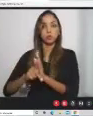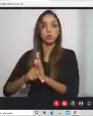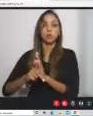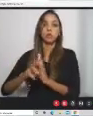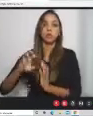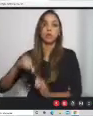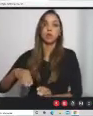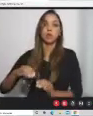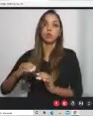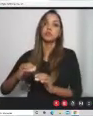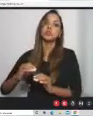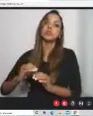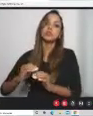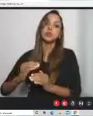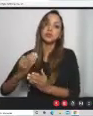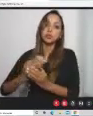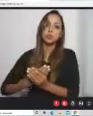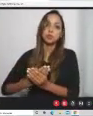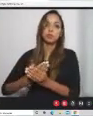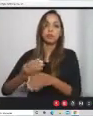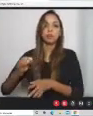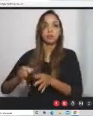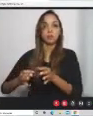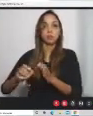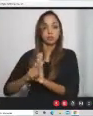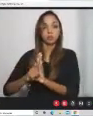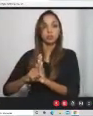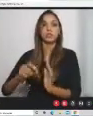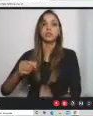Legislativo. Ofícios número